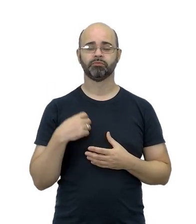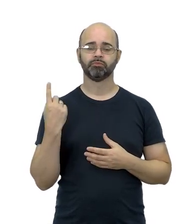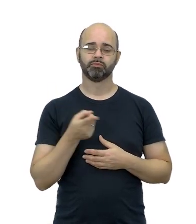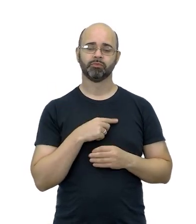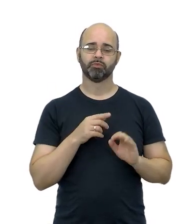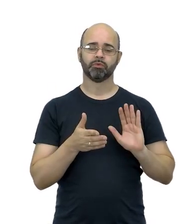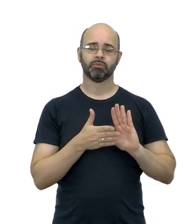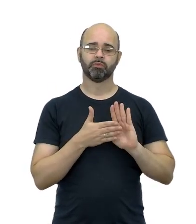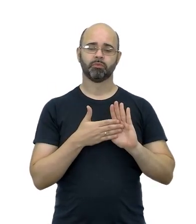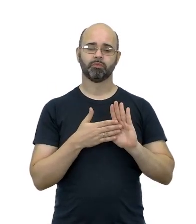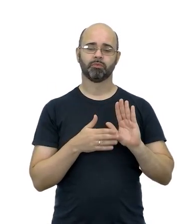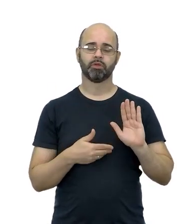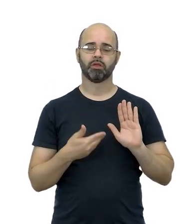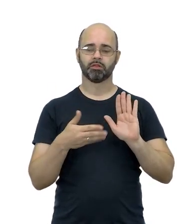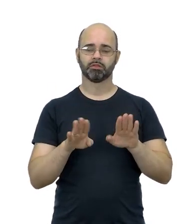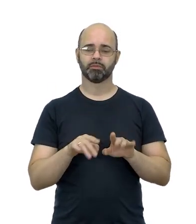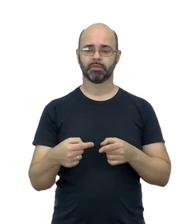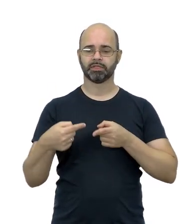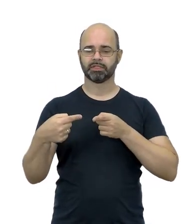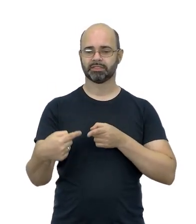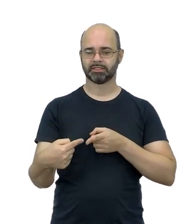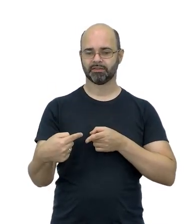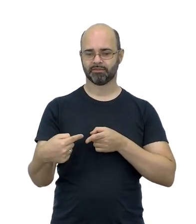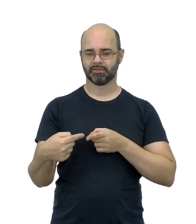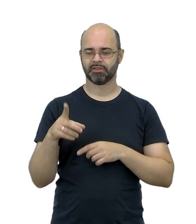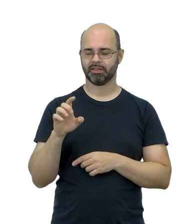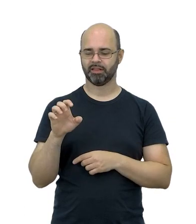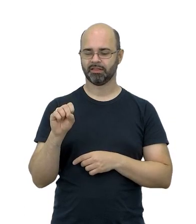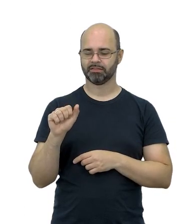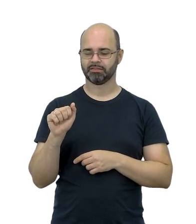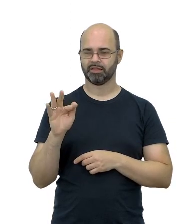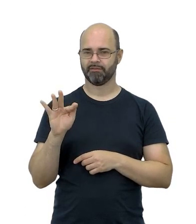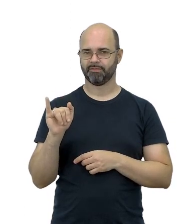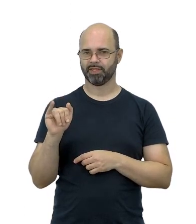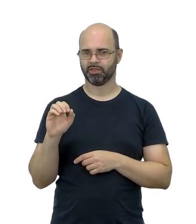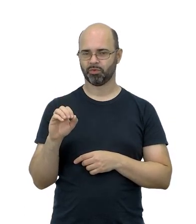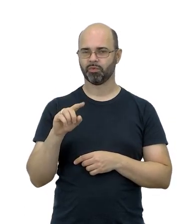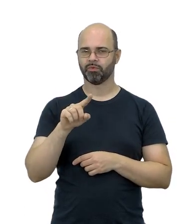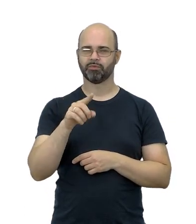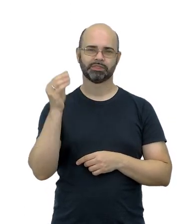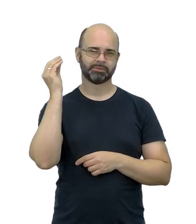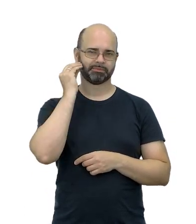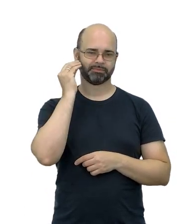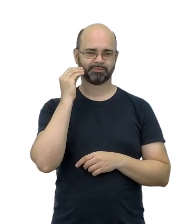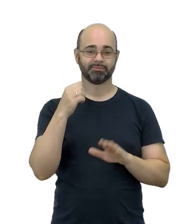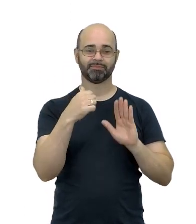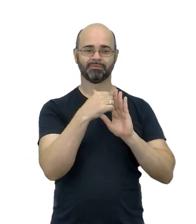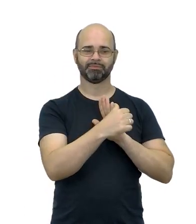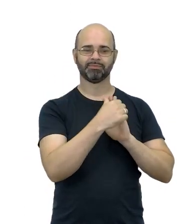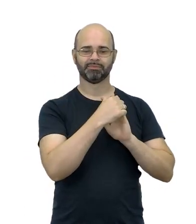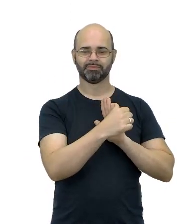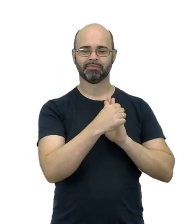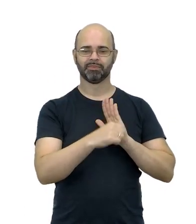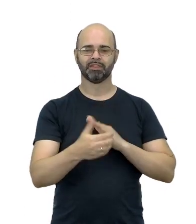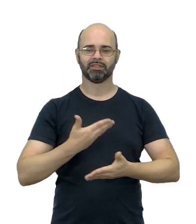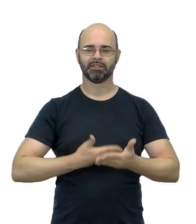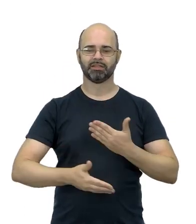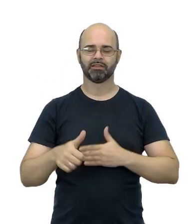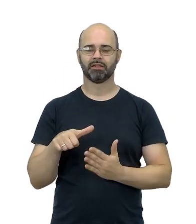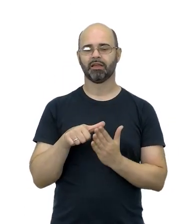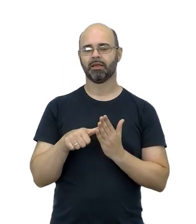propondo aqui um desafio para vocês, que é conseguir mostrar para a gente, no fundo, a partir de um Padlet interativo